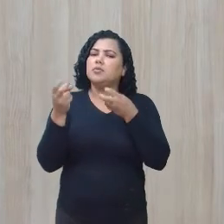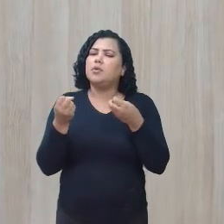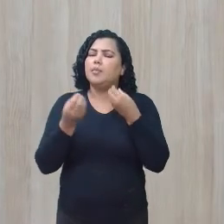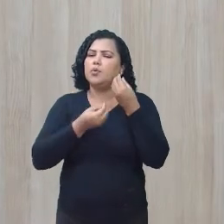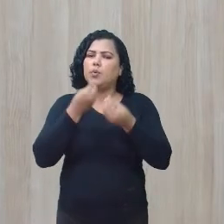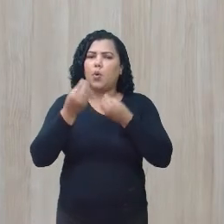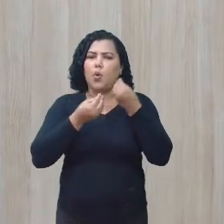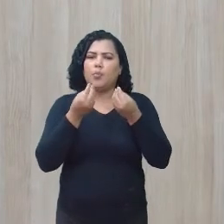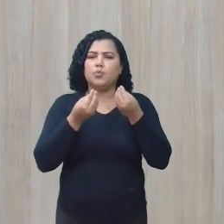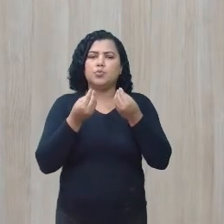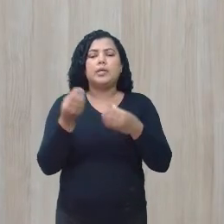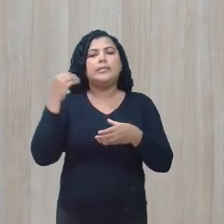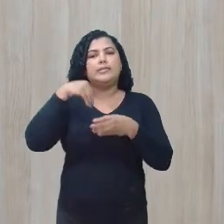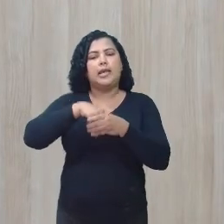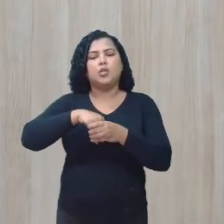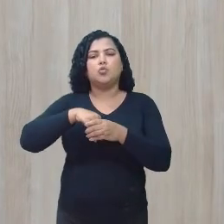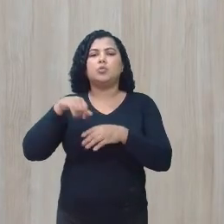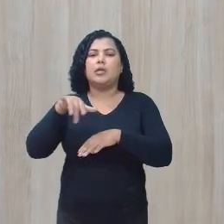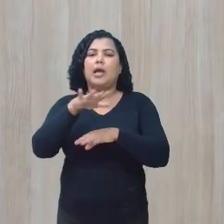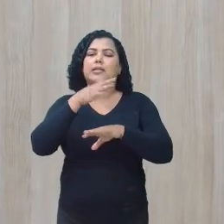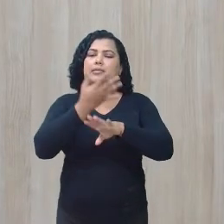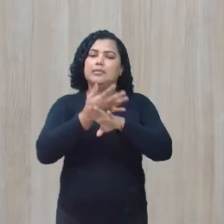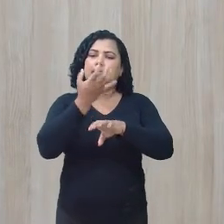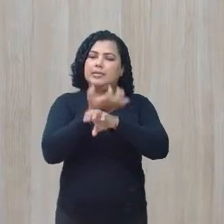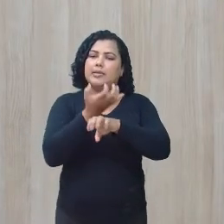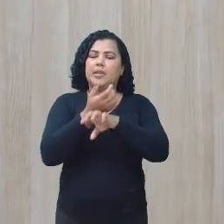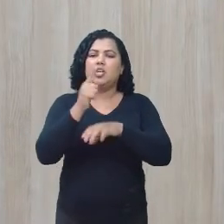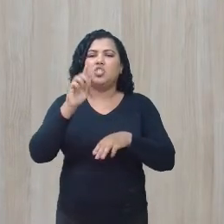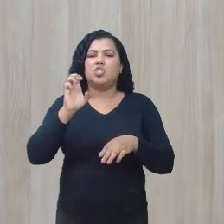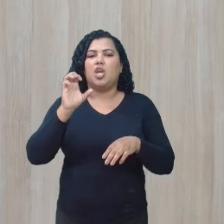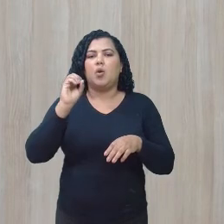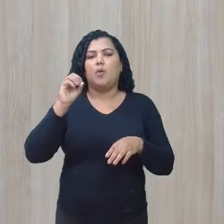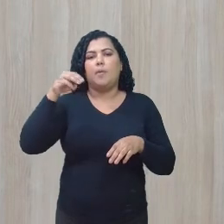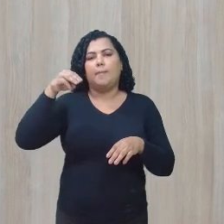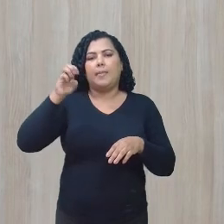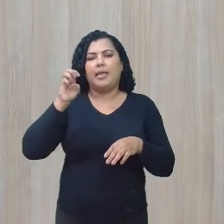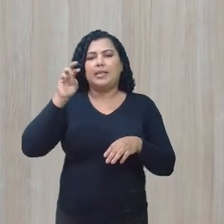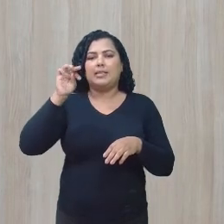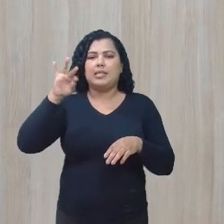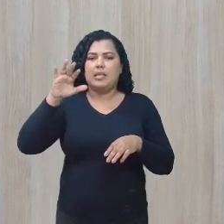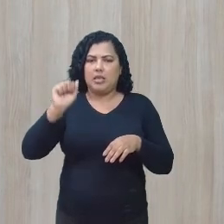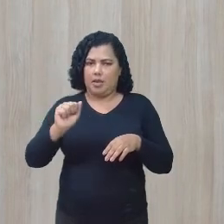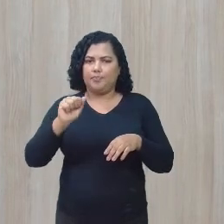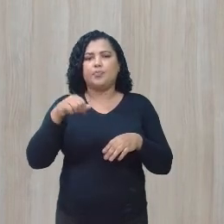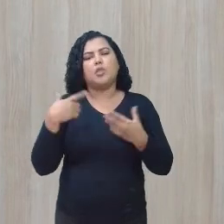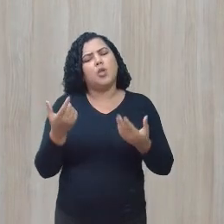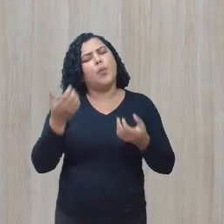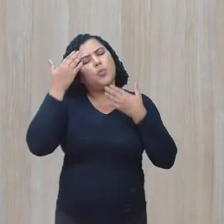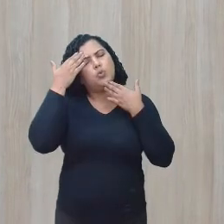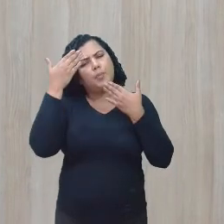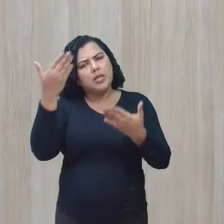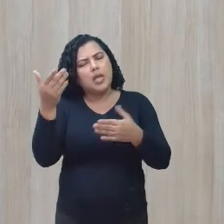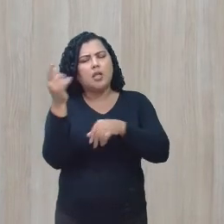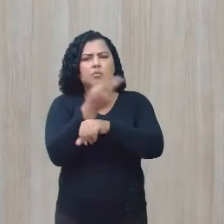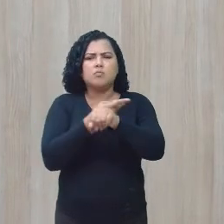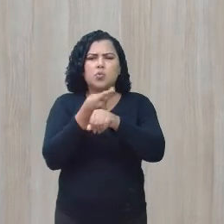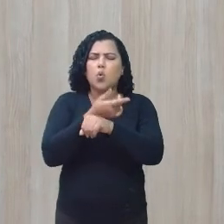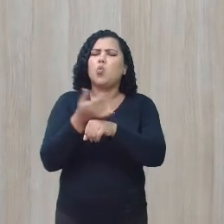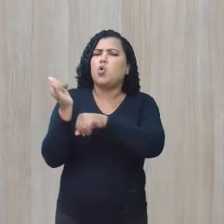explicados geometricamente. Ok, pessoal? Muitíssimo obrigado. Procura lá essa aula no YouTube, escreve para a gente